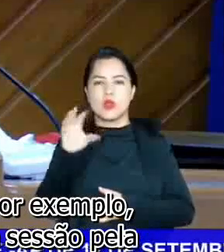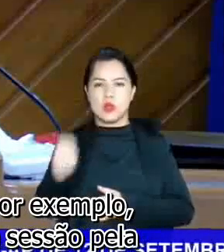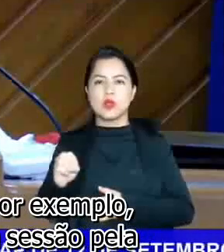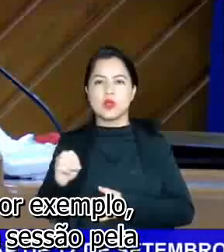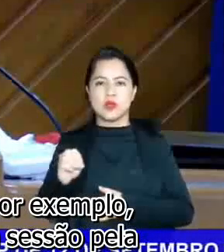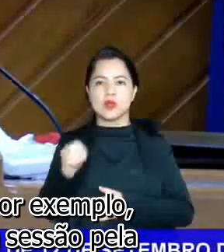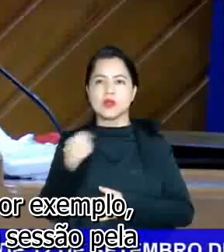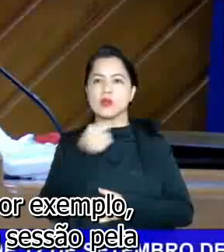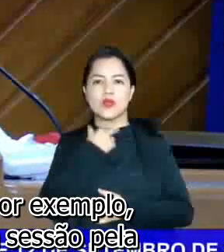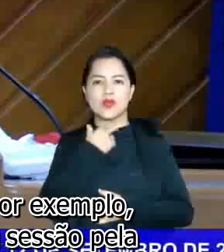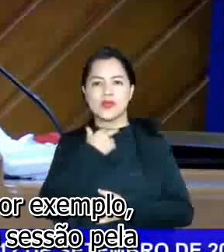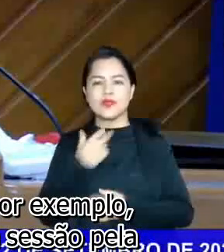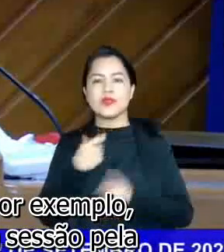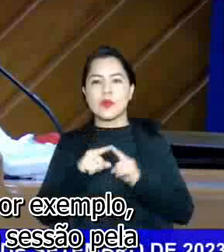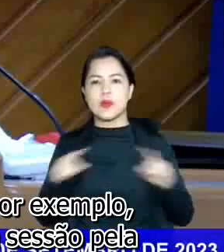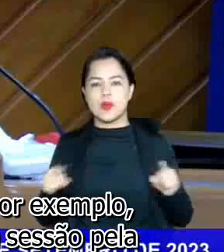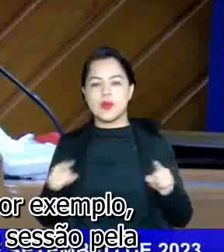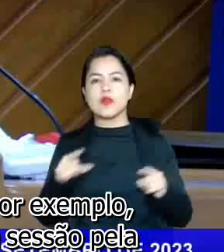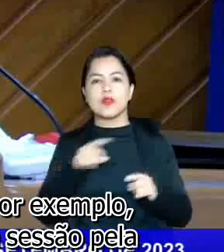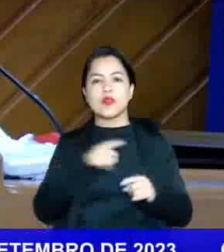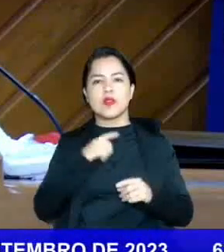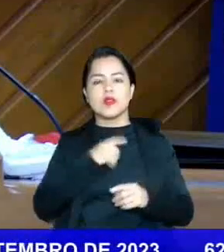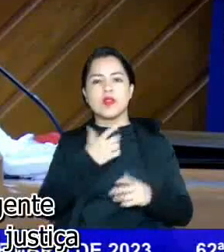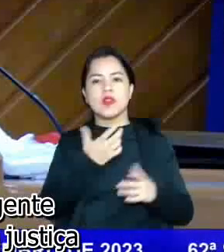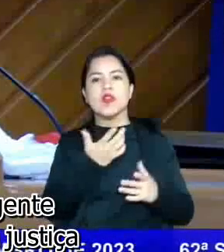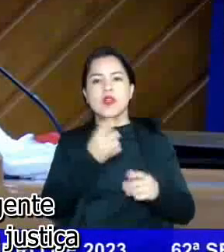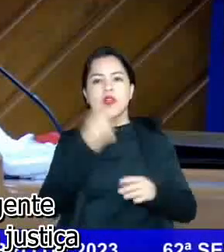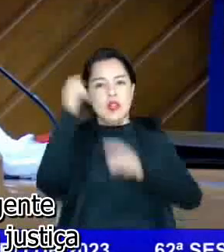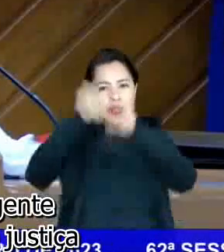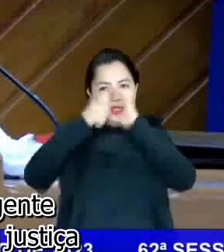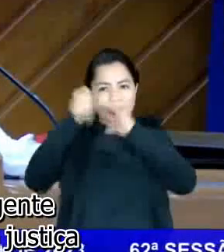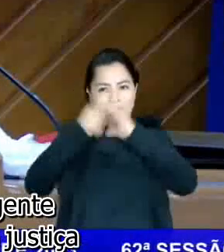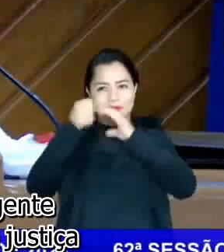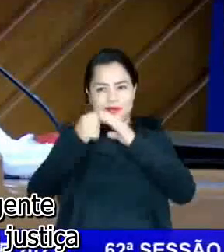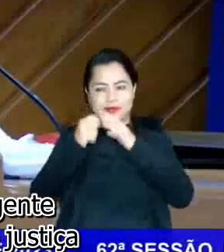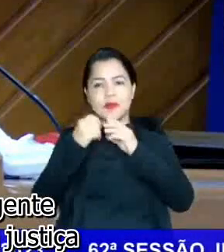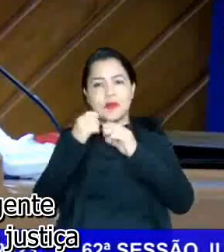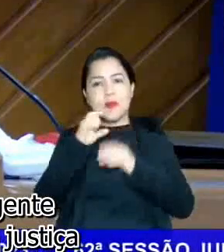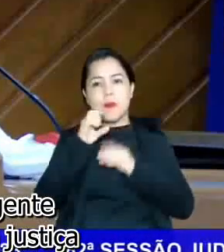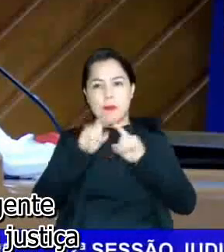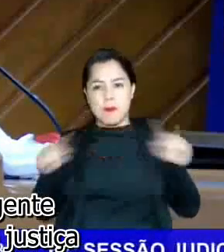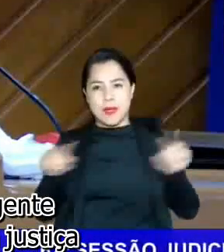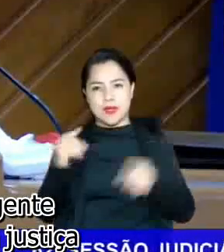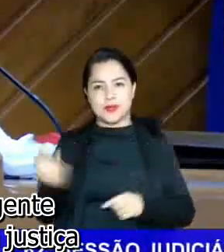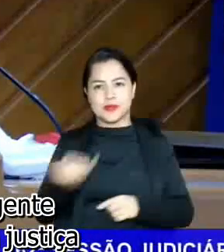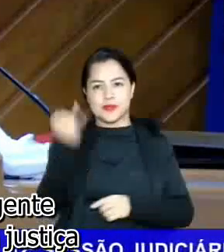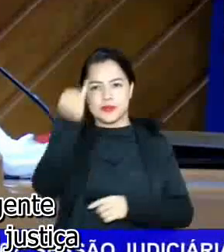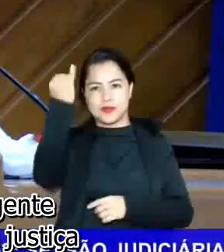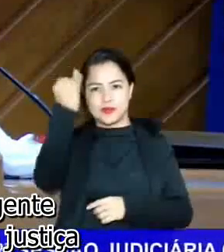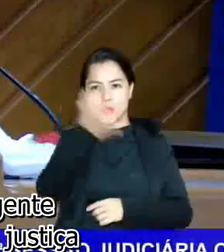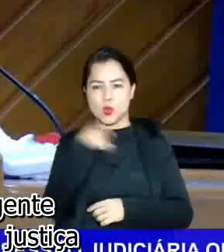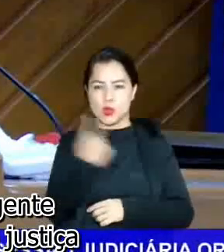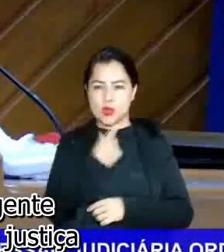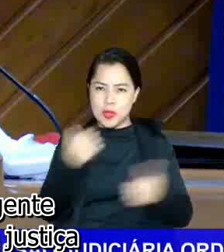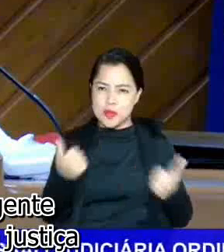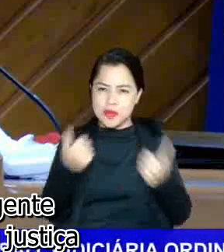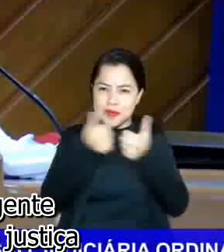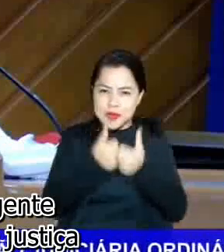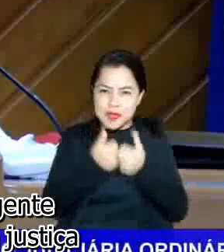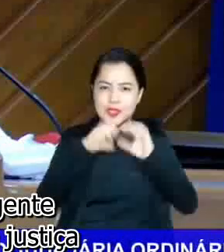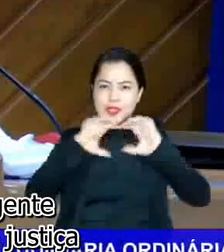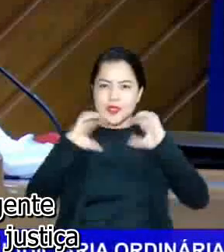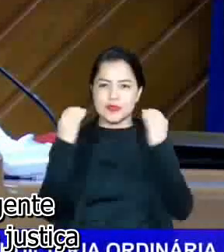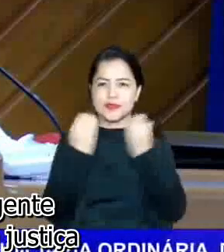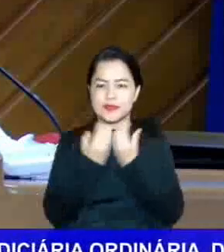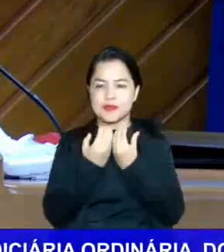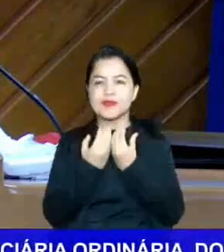escrevendo, faz a sessão pela videoconferência, mas é muito importante a gente estar próximo, né, dessa comunidade,